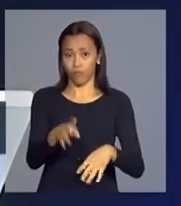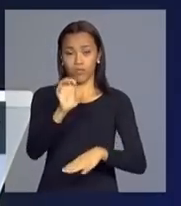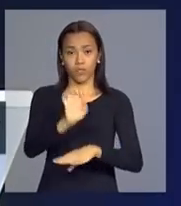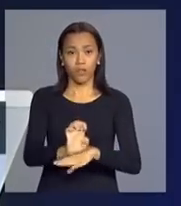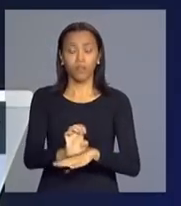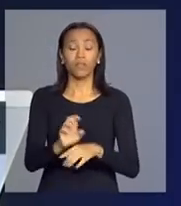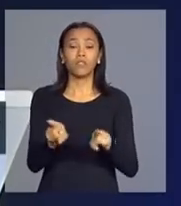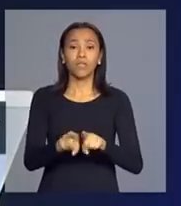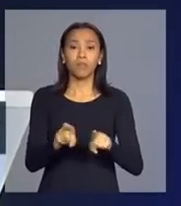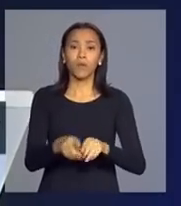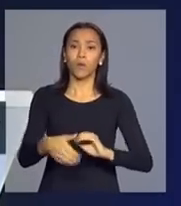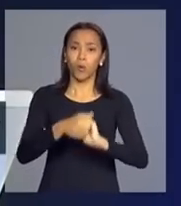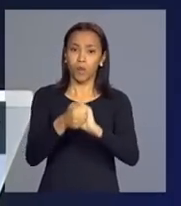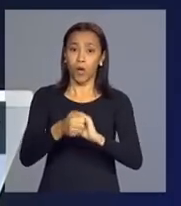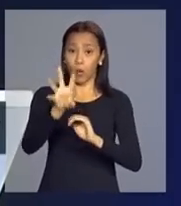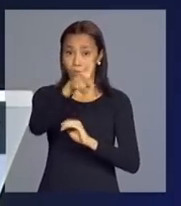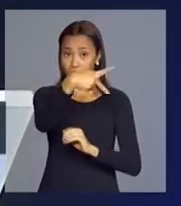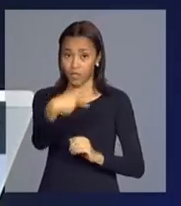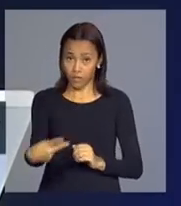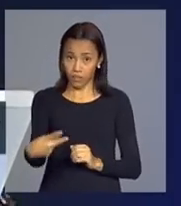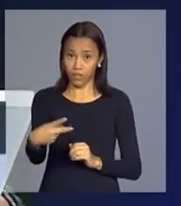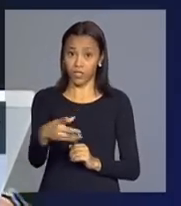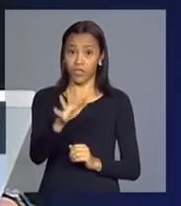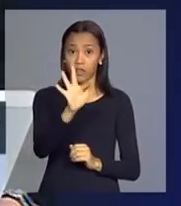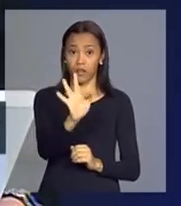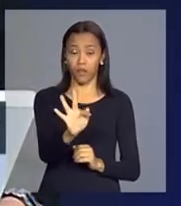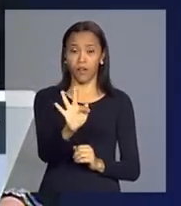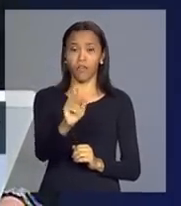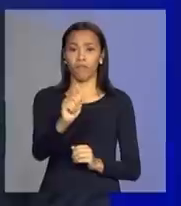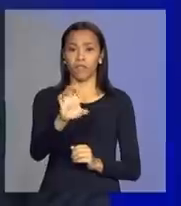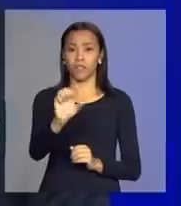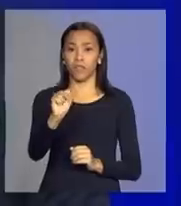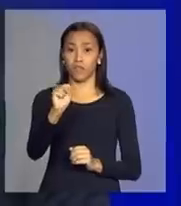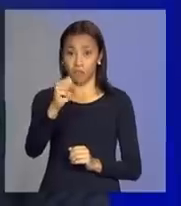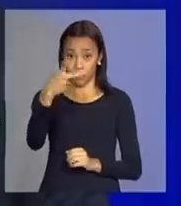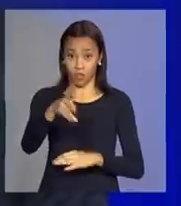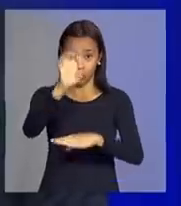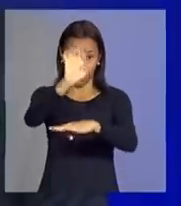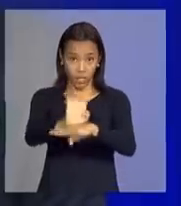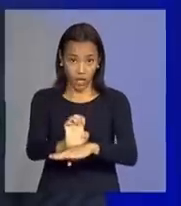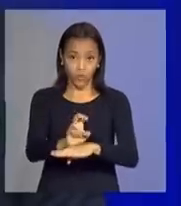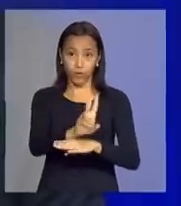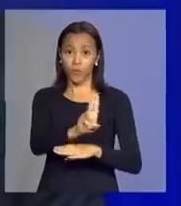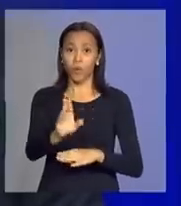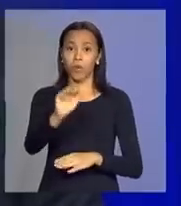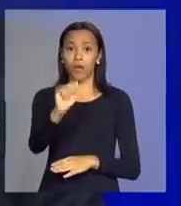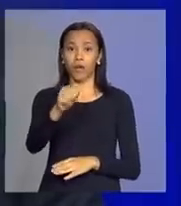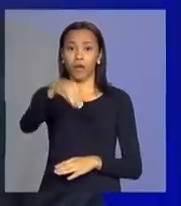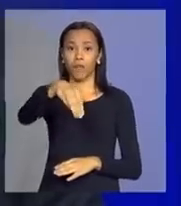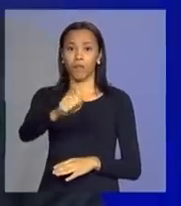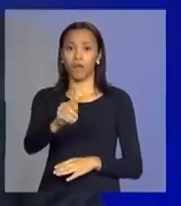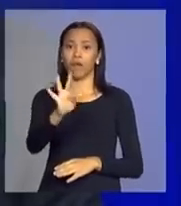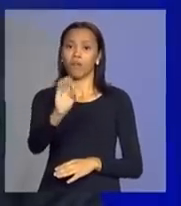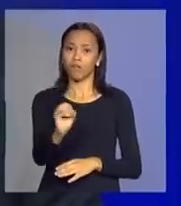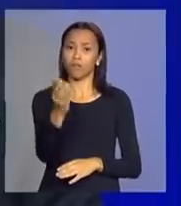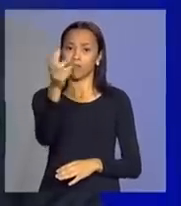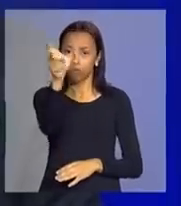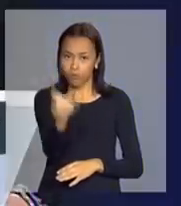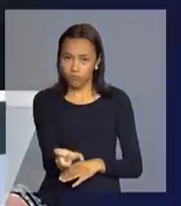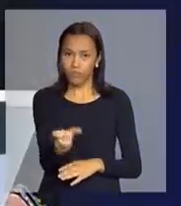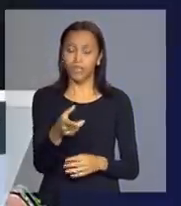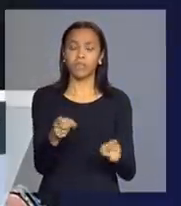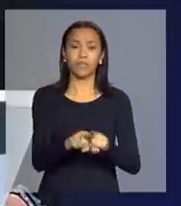o presidente da Federação das Associações Comerciais do Estado, senhor Rogério Amato, e